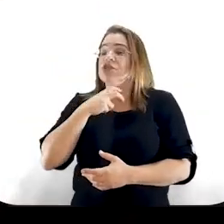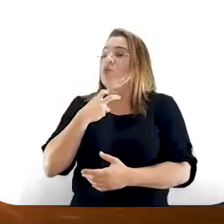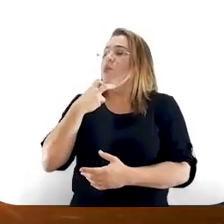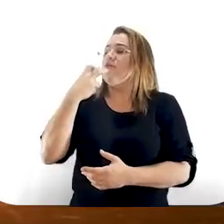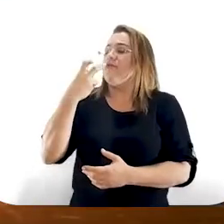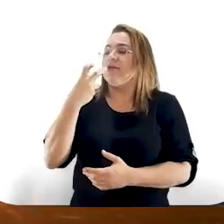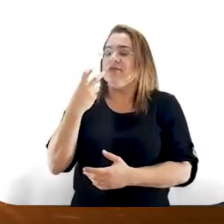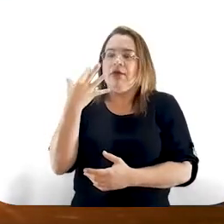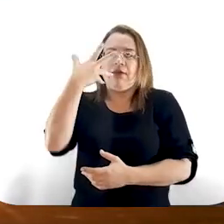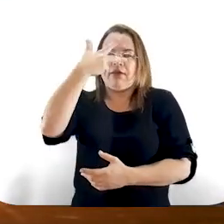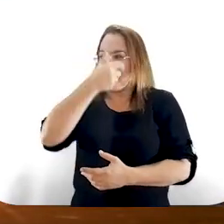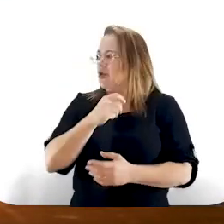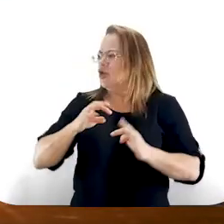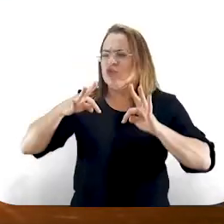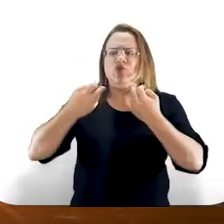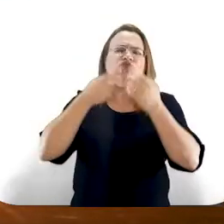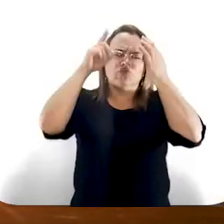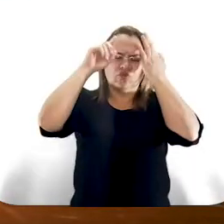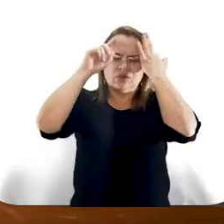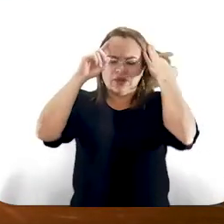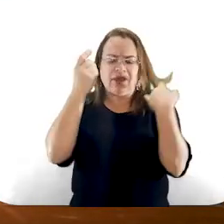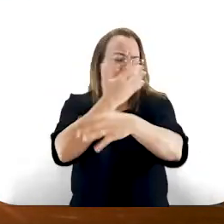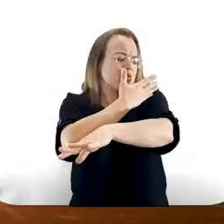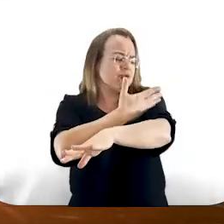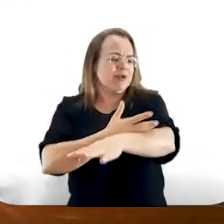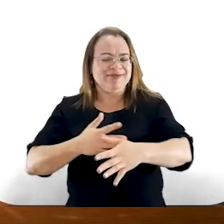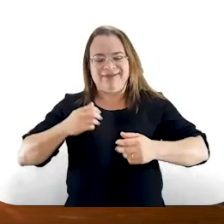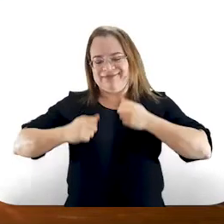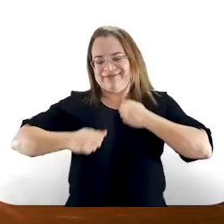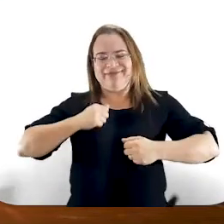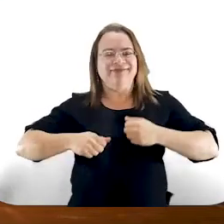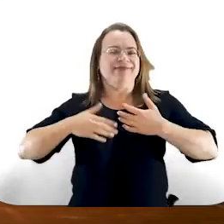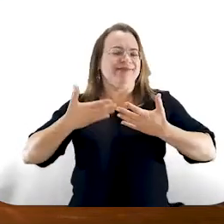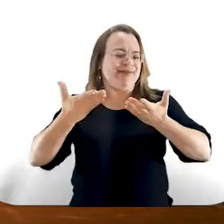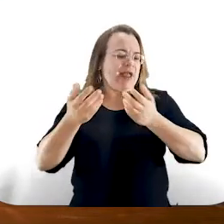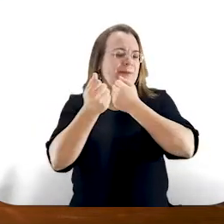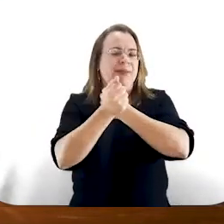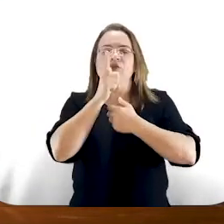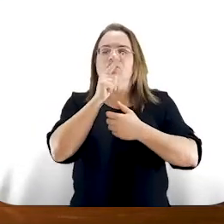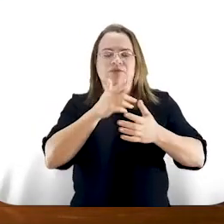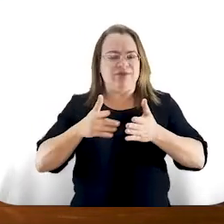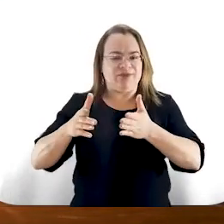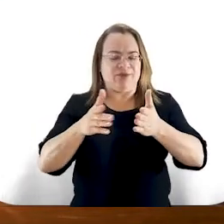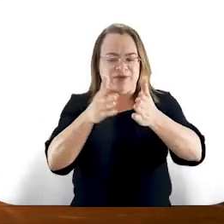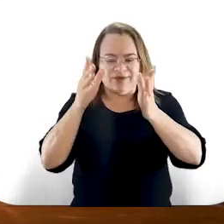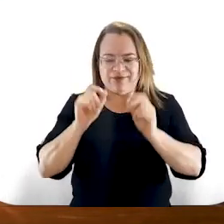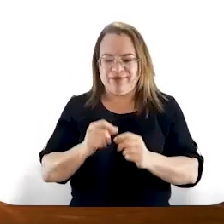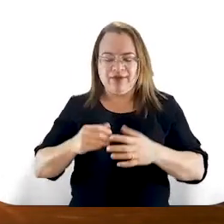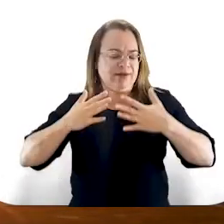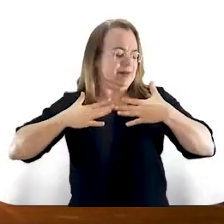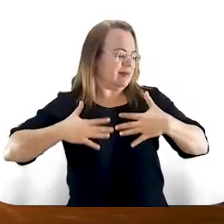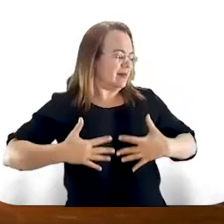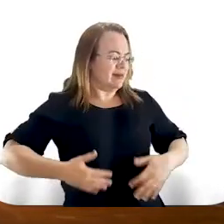ouvira. Todos os dias ela costumava se banhar lá, perto do rio. E ela